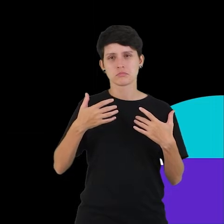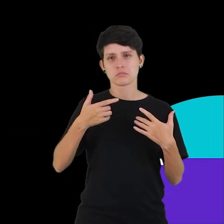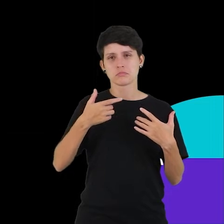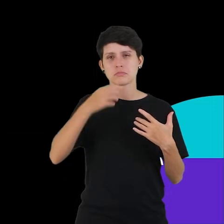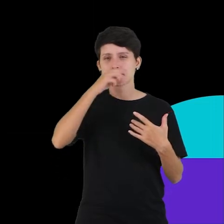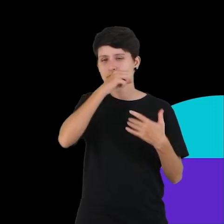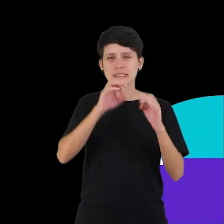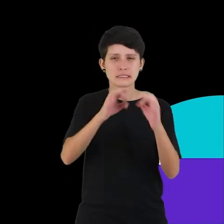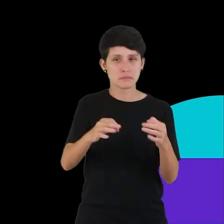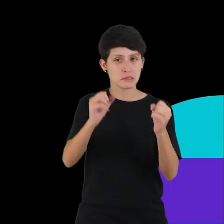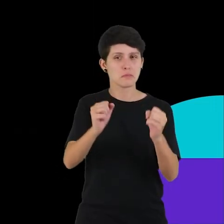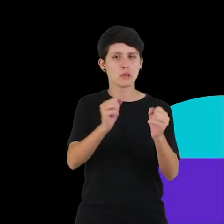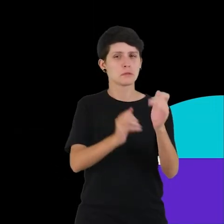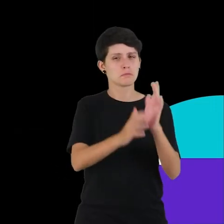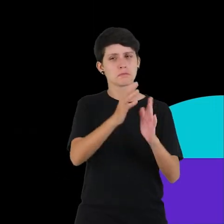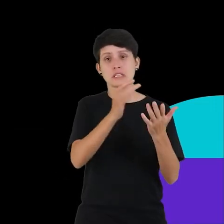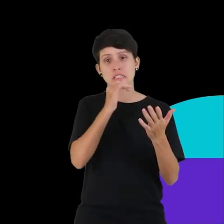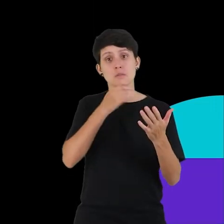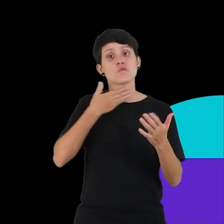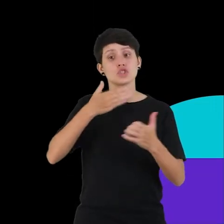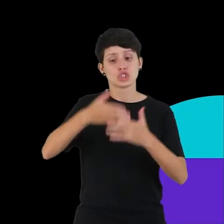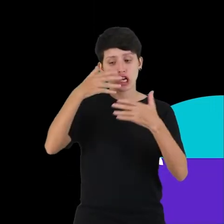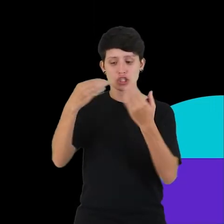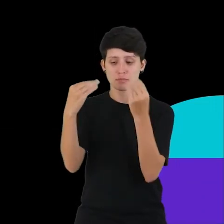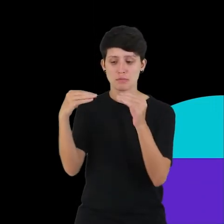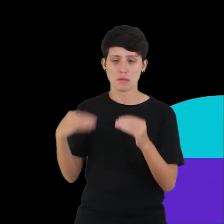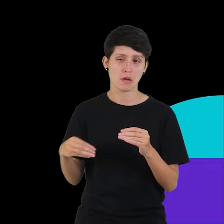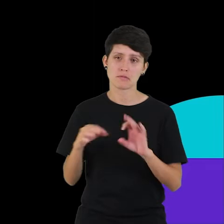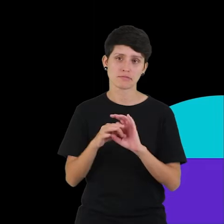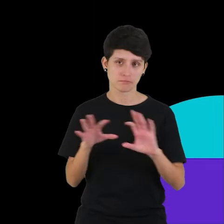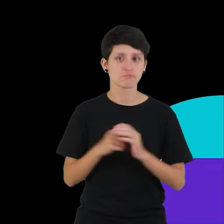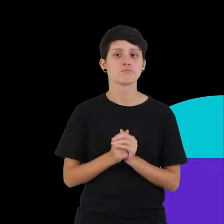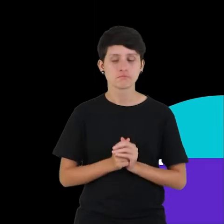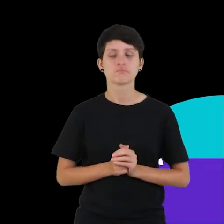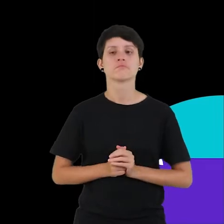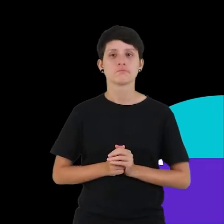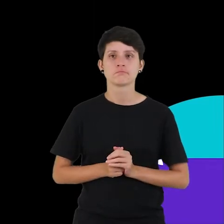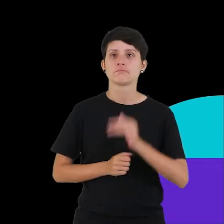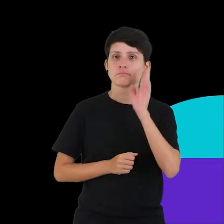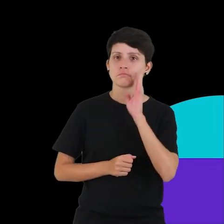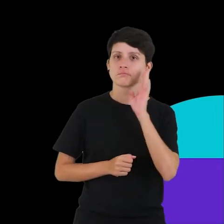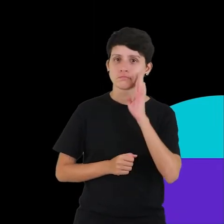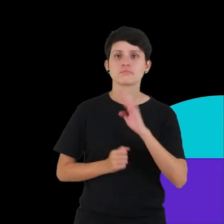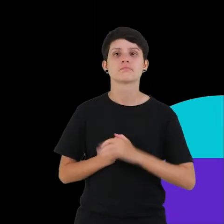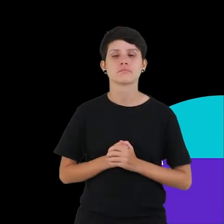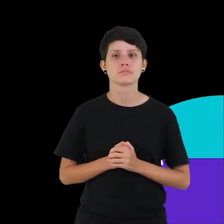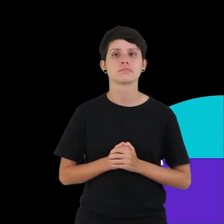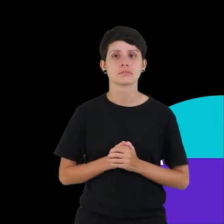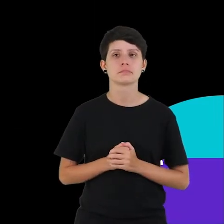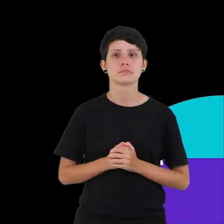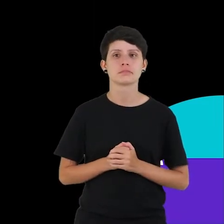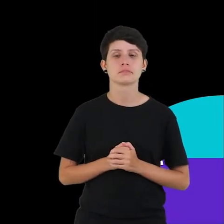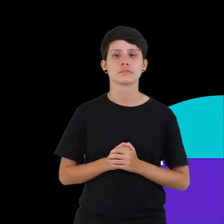que esse programa beneficia a comunidade e a Keitiane. Então, como que eles estão se beneficiando a partir desse programa?